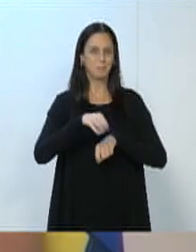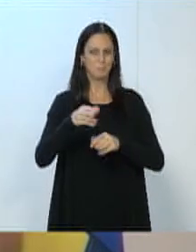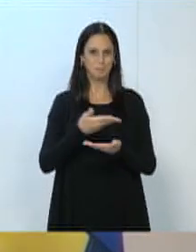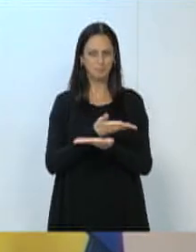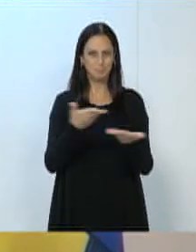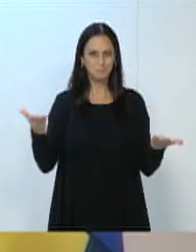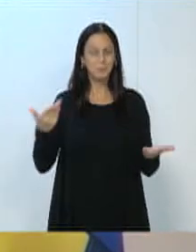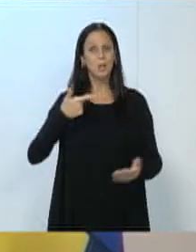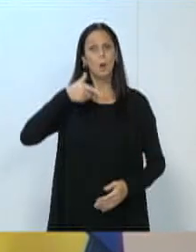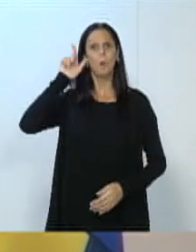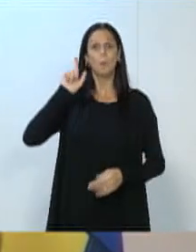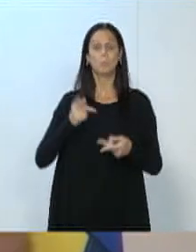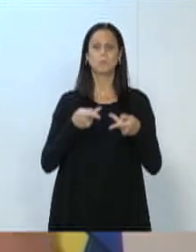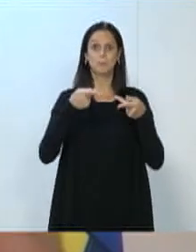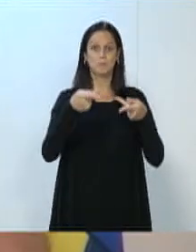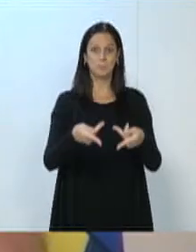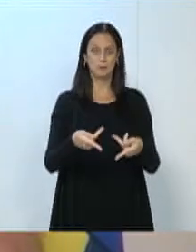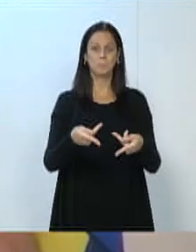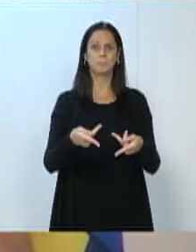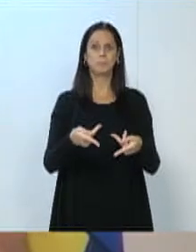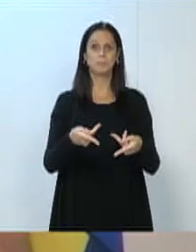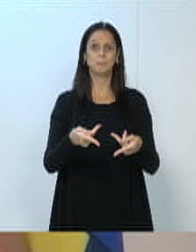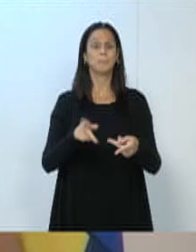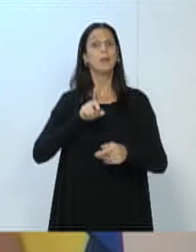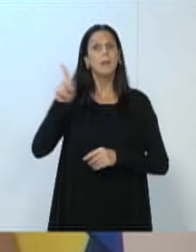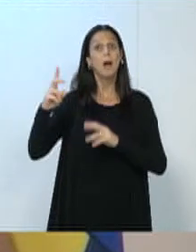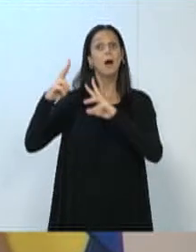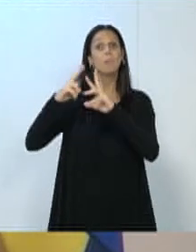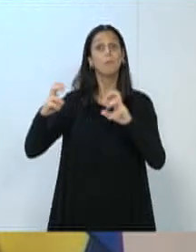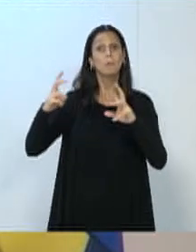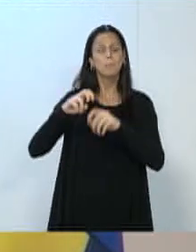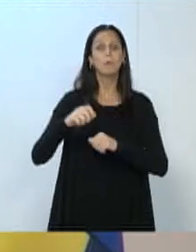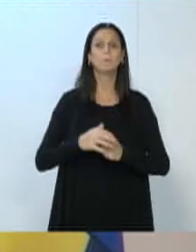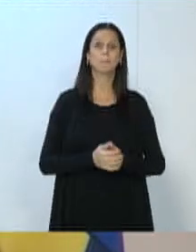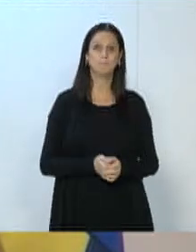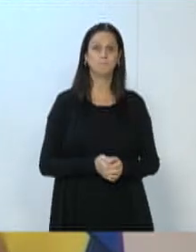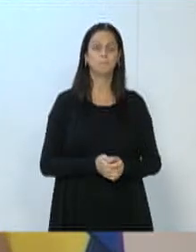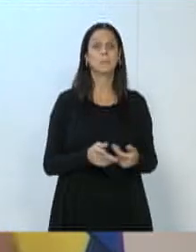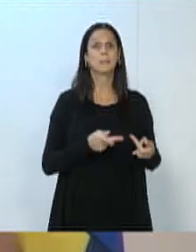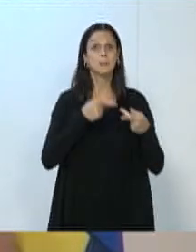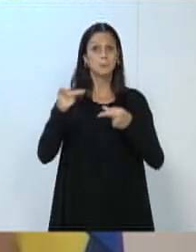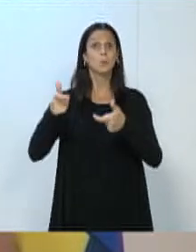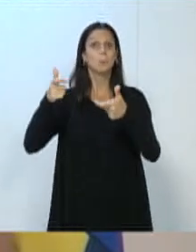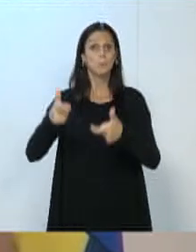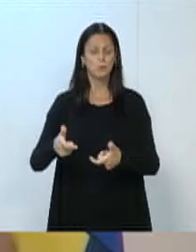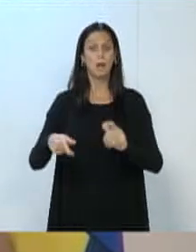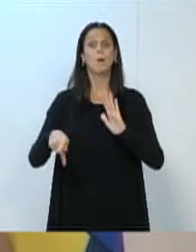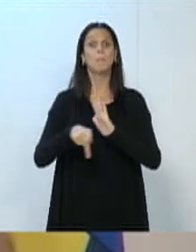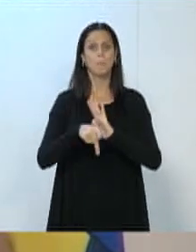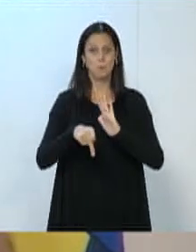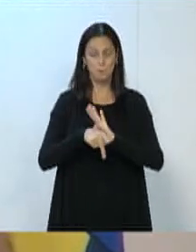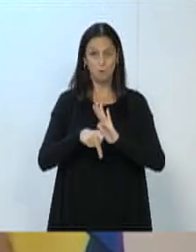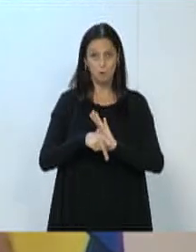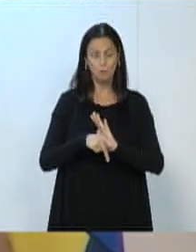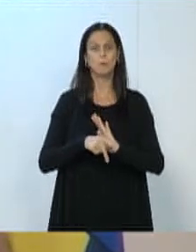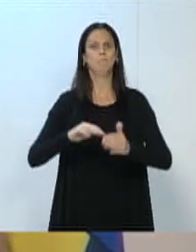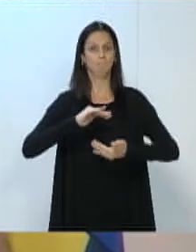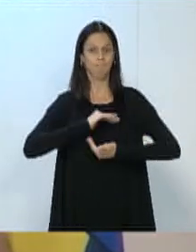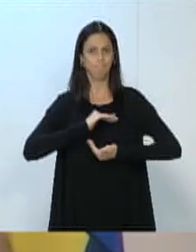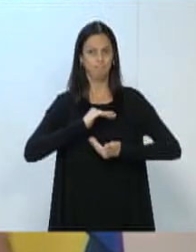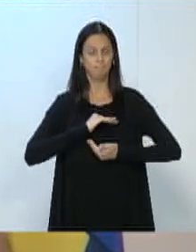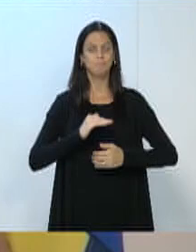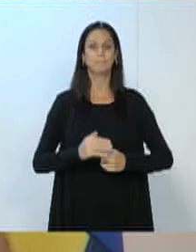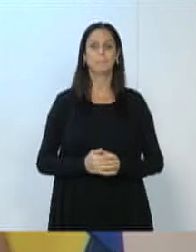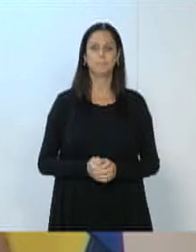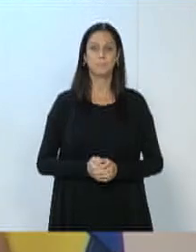em em Florianópolis na casa Defesa Civil né com Davi a presença do